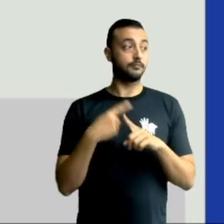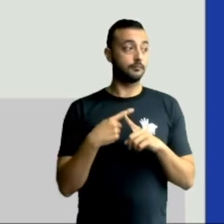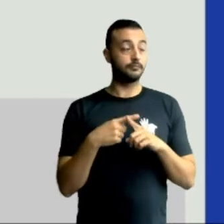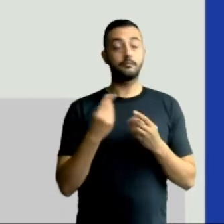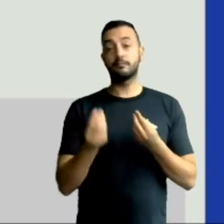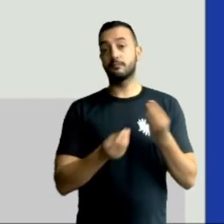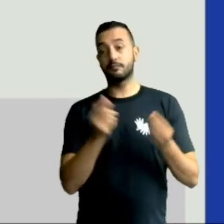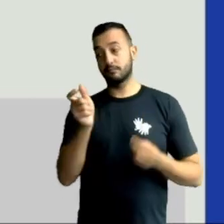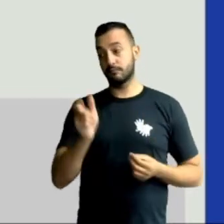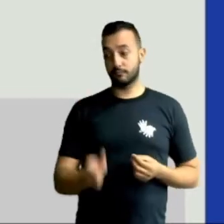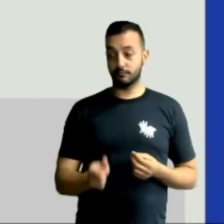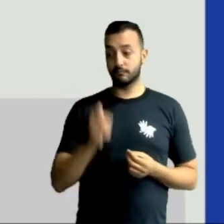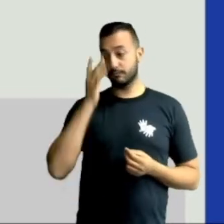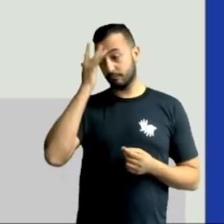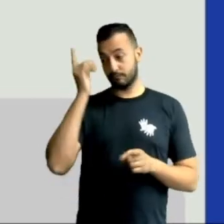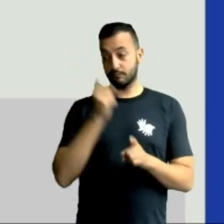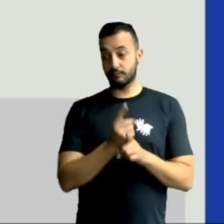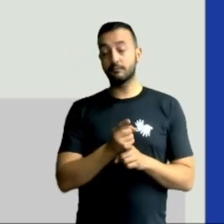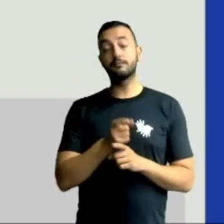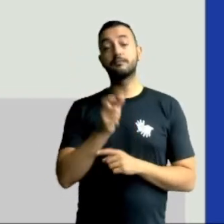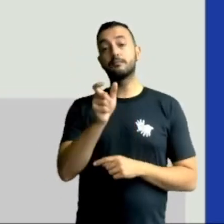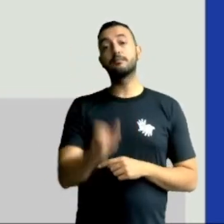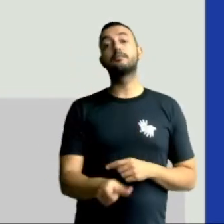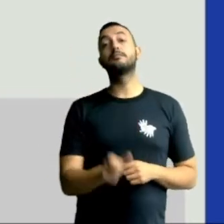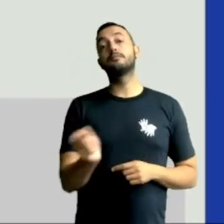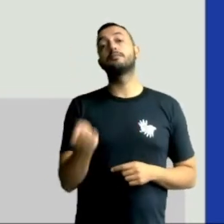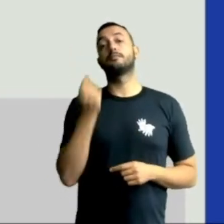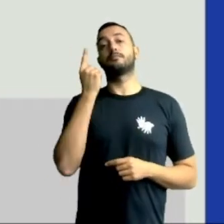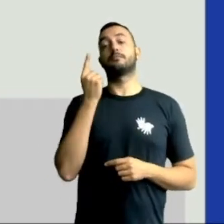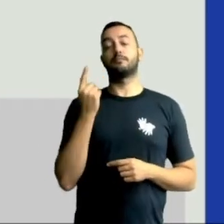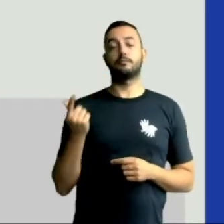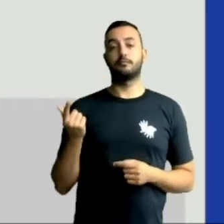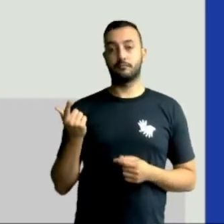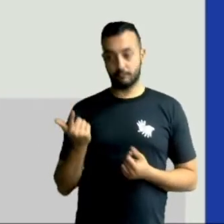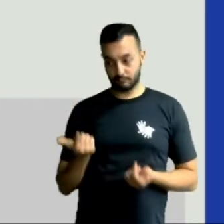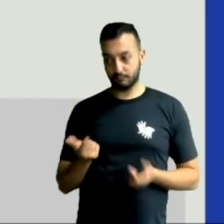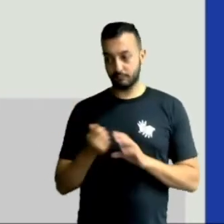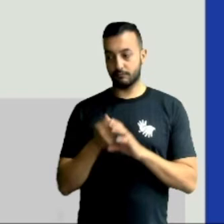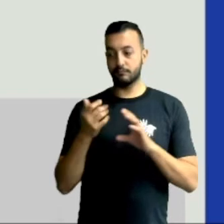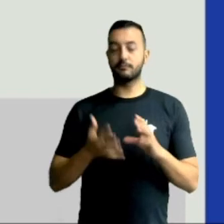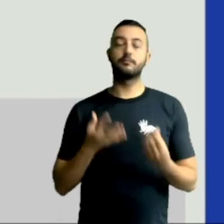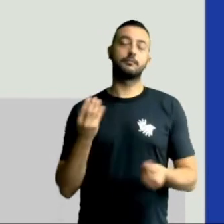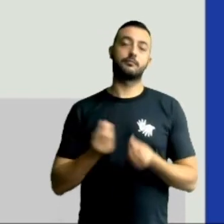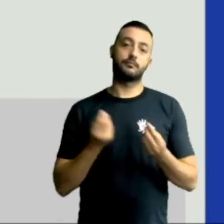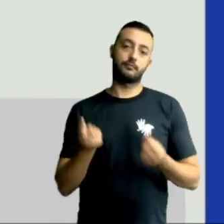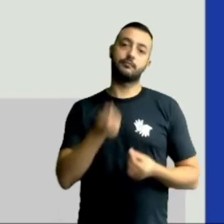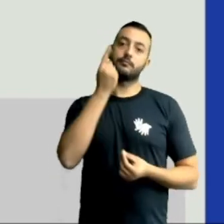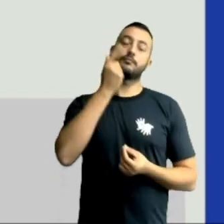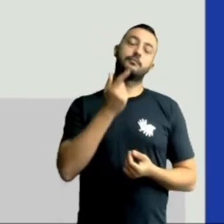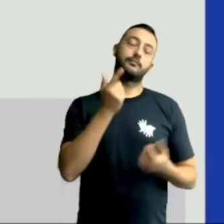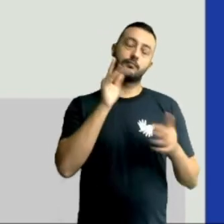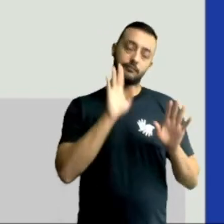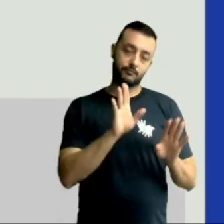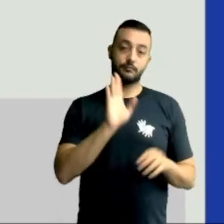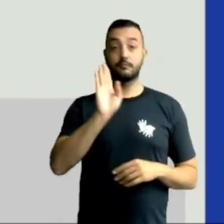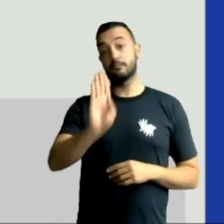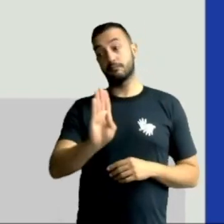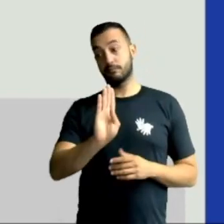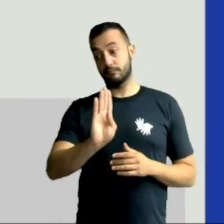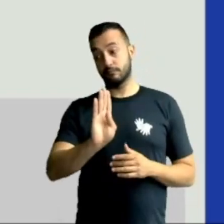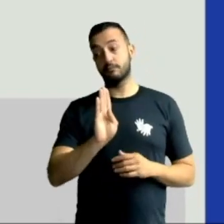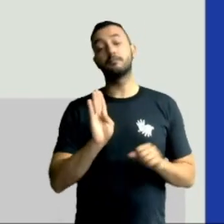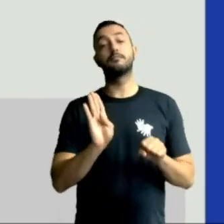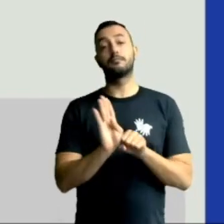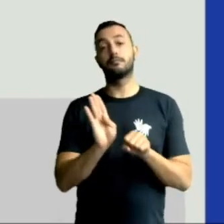esse homem está, ó, as pessoas acharam o homem estranho, tá caracterizando aí como está esse homem estranho. Já na letra B